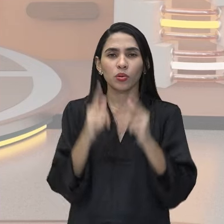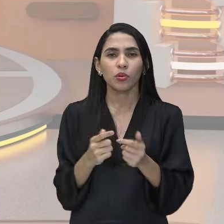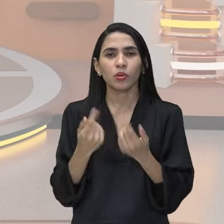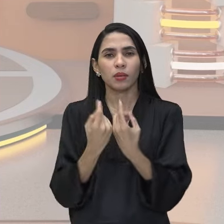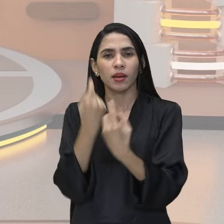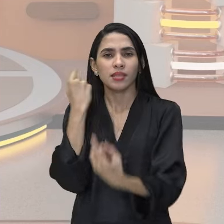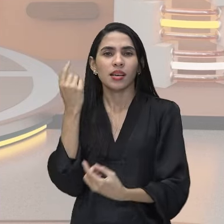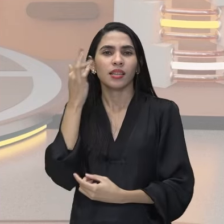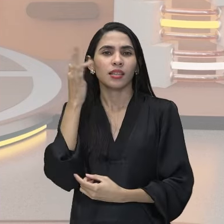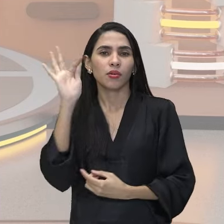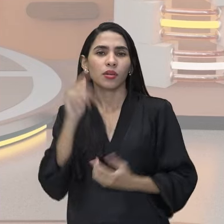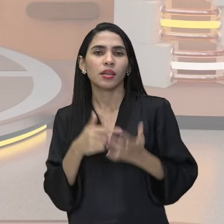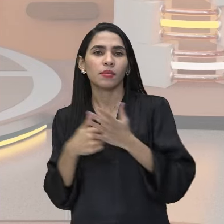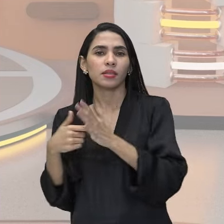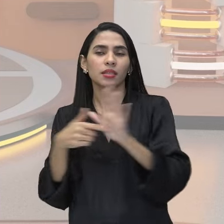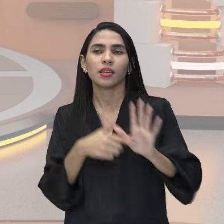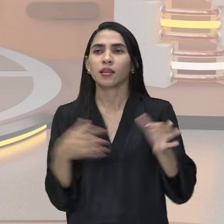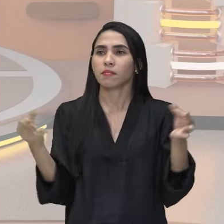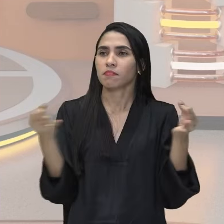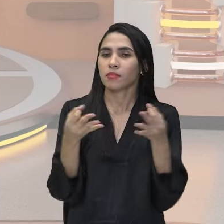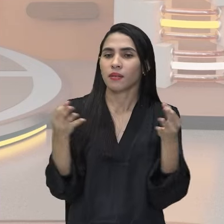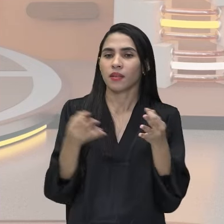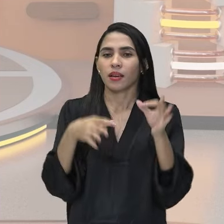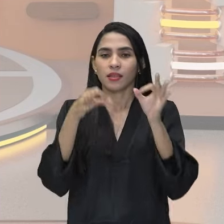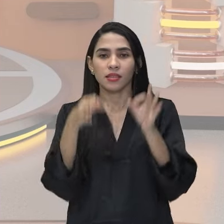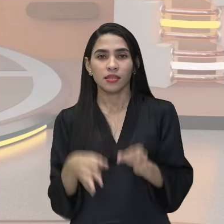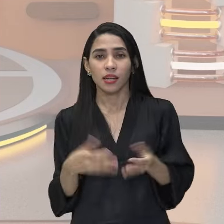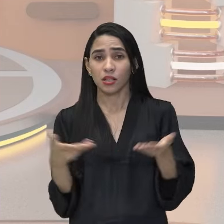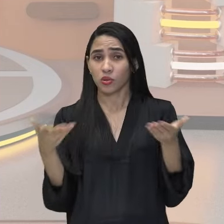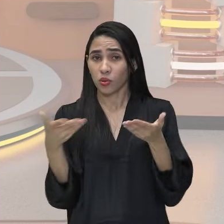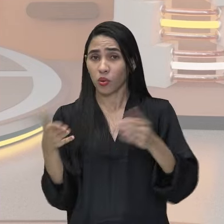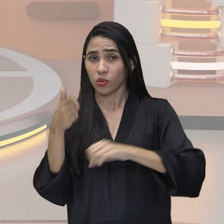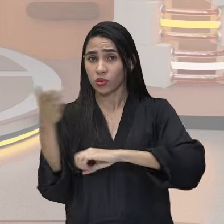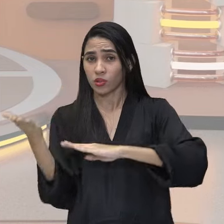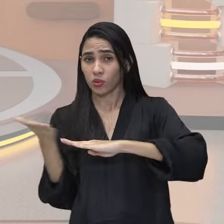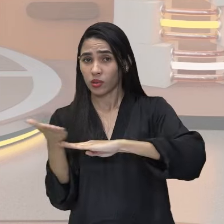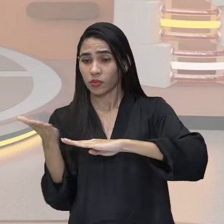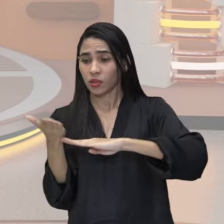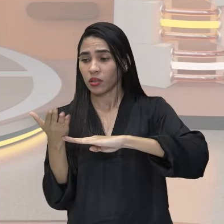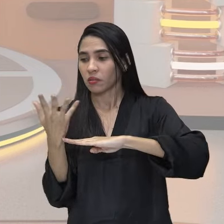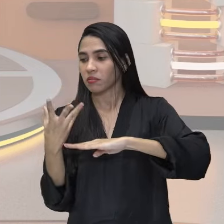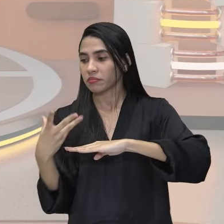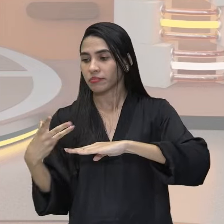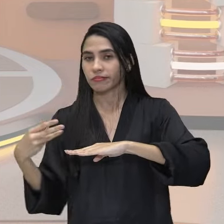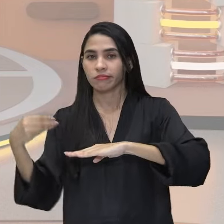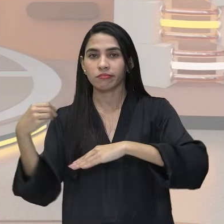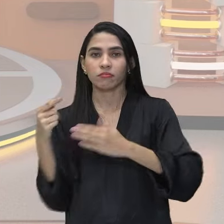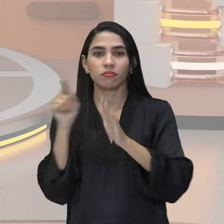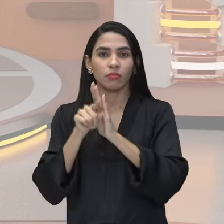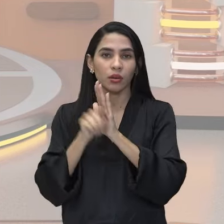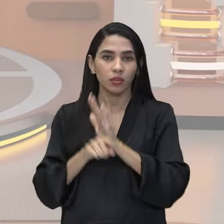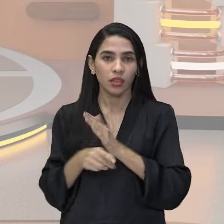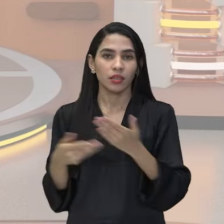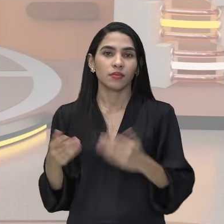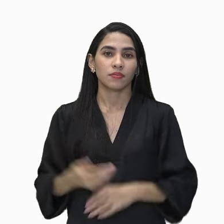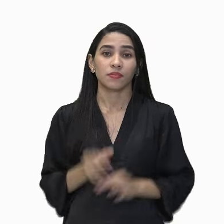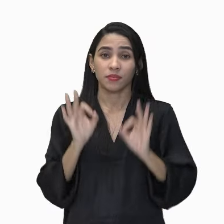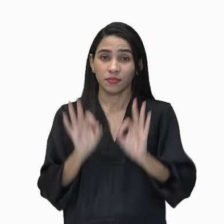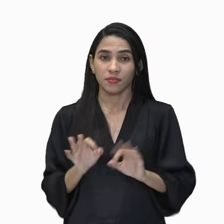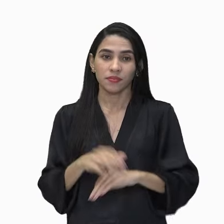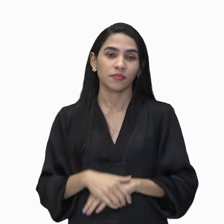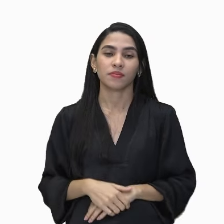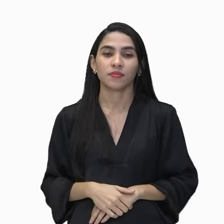que foram dadas como perfeitas, como certas, e no mundo contemporâneo elas começam a ser questionadas também. Perfeito,